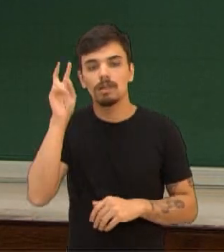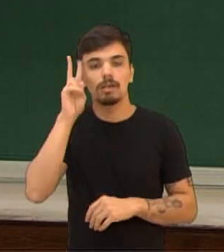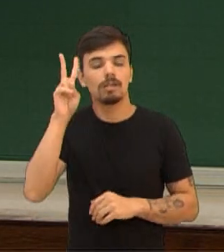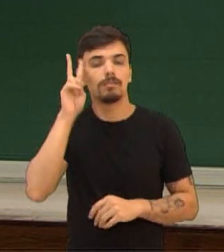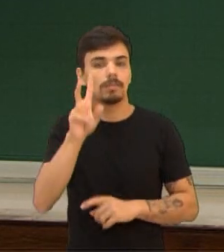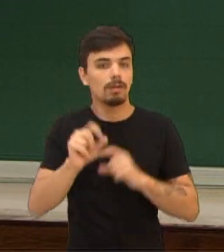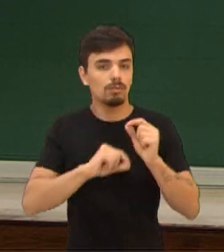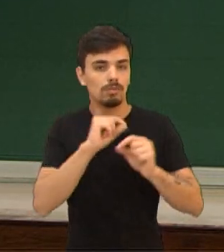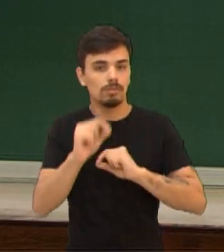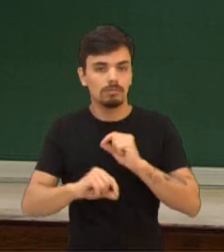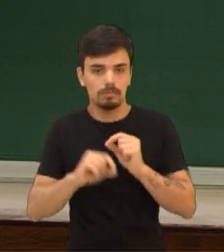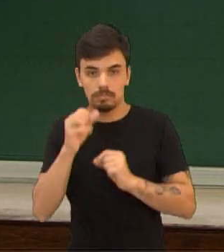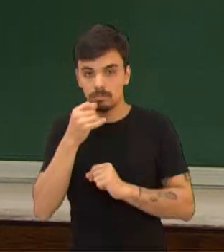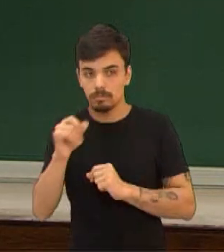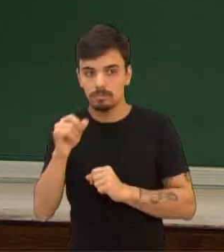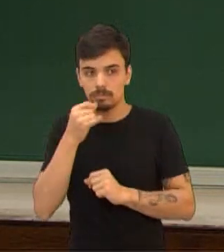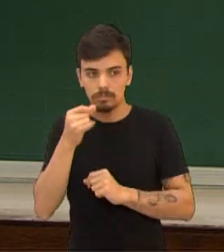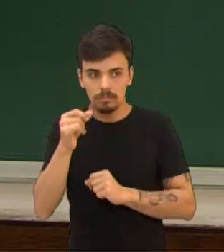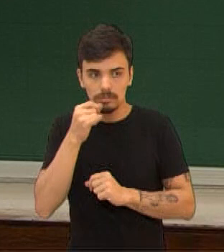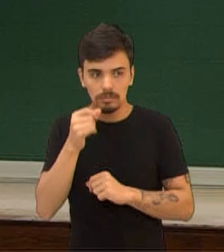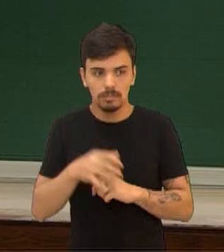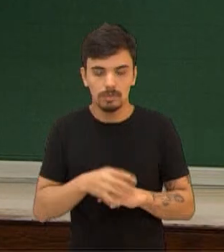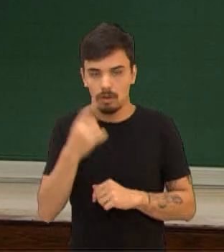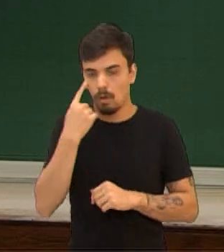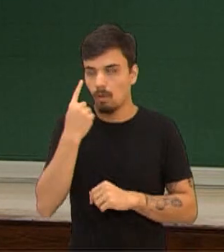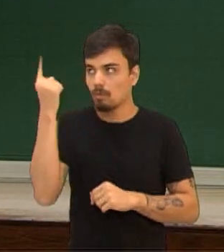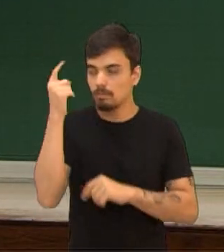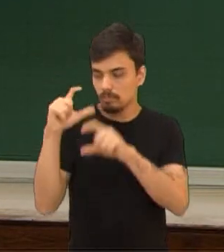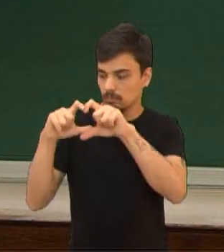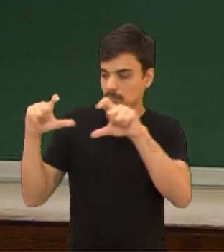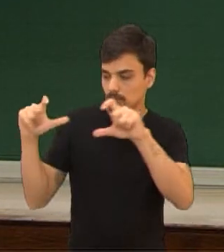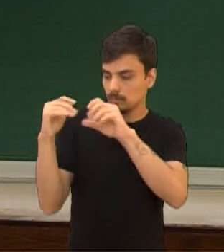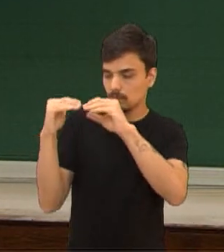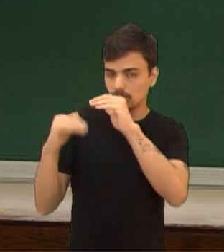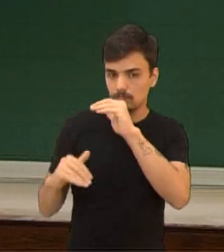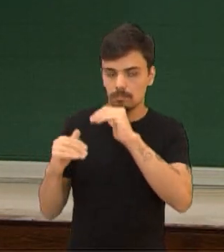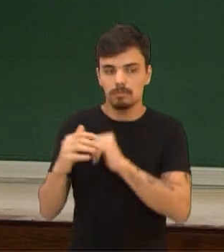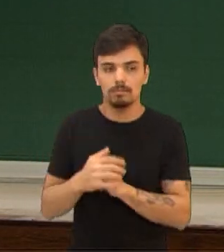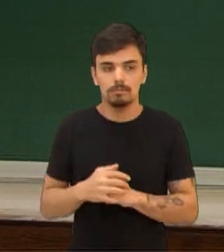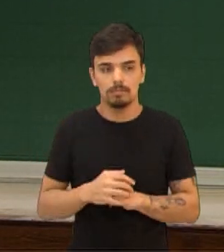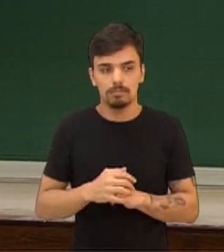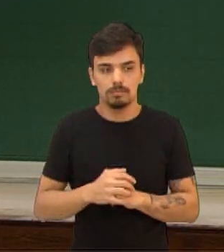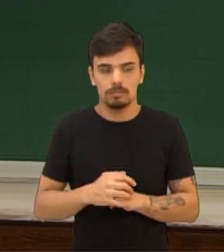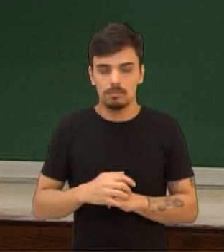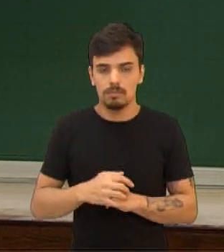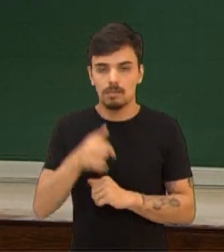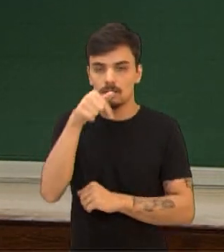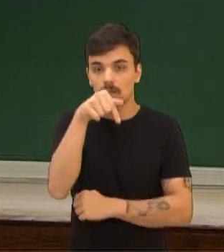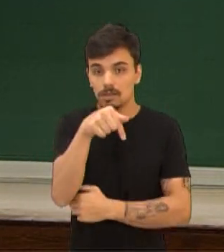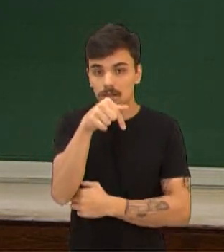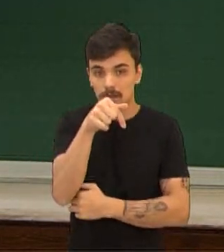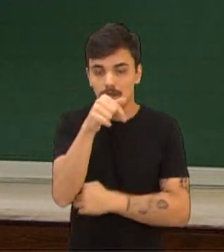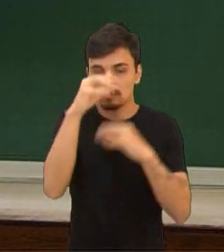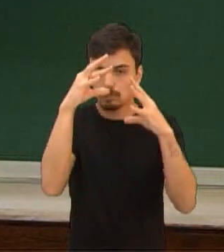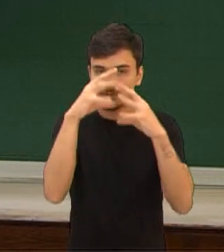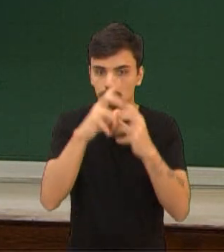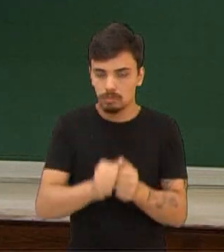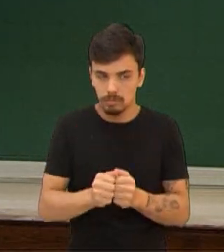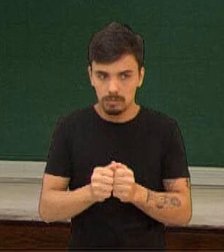lembrar que a carga é igual a capacitância vezes tensão. Ou seja, a carga total, né, da